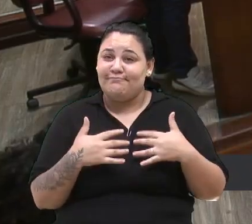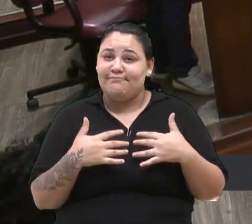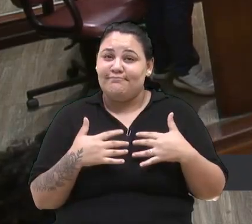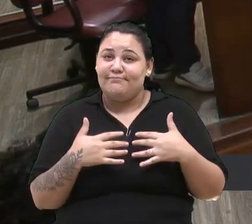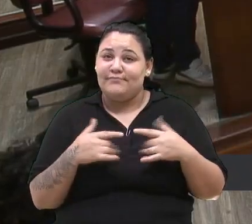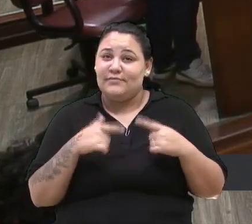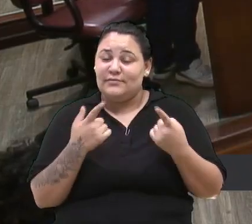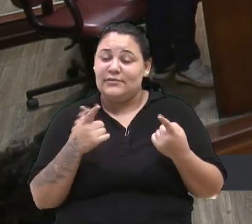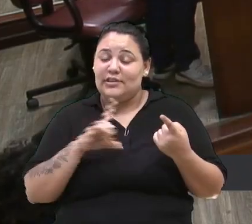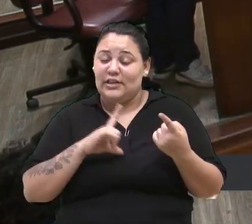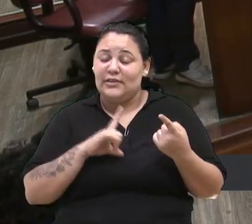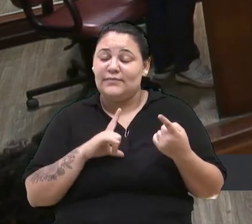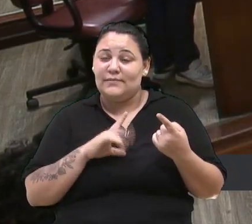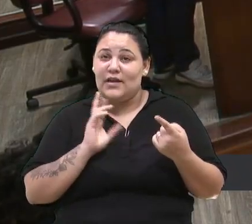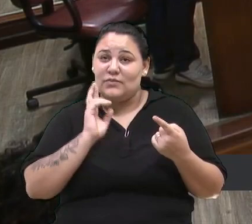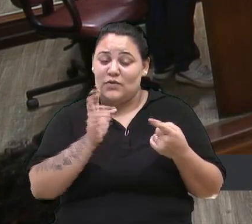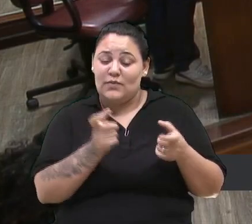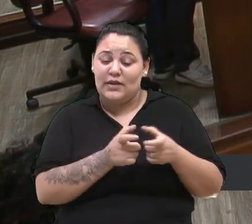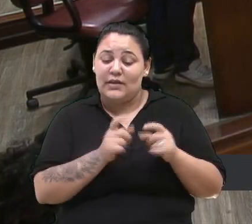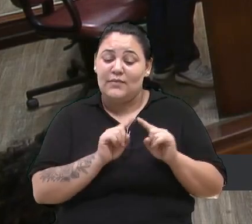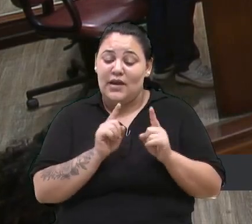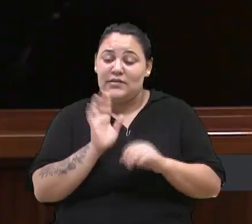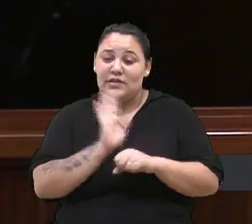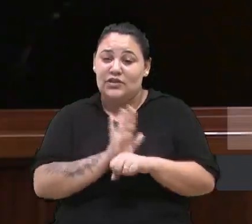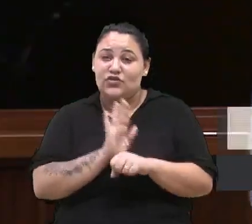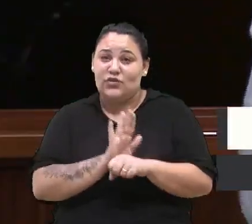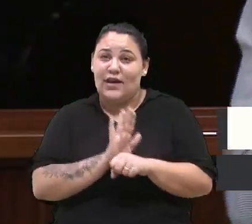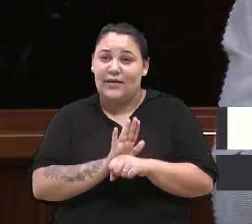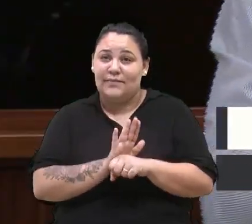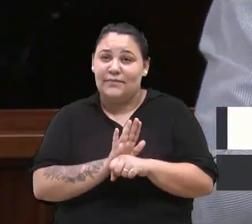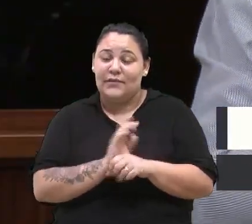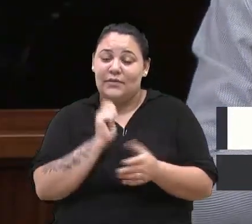auxiliaria a resolver um monte de arrendatário que pagou e não tem dinheiro agora para transferir o